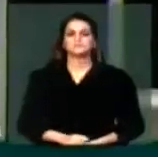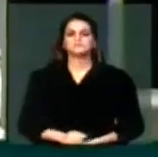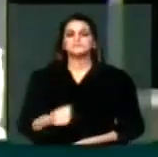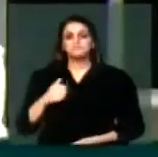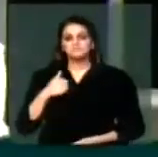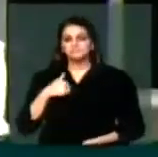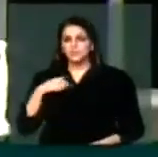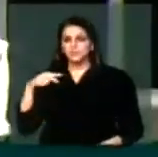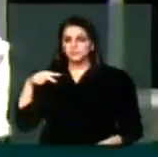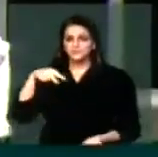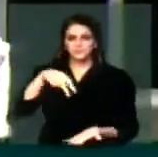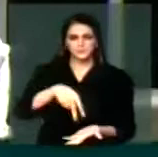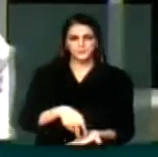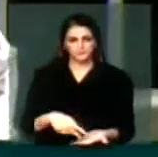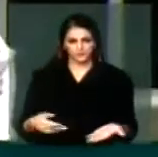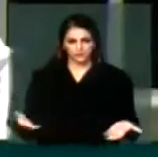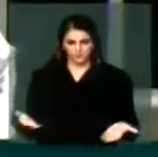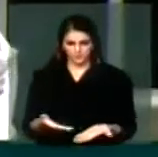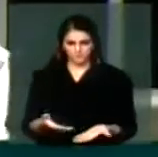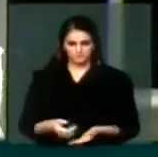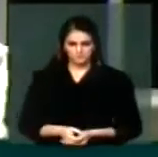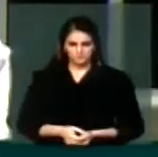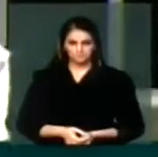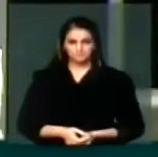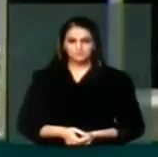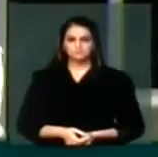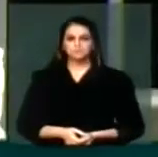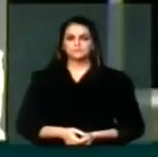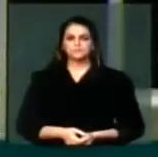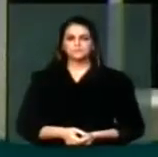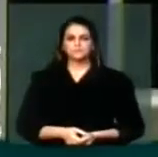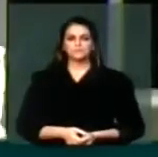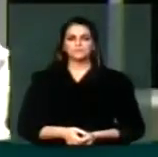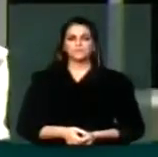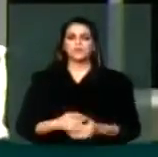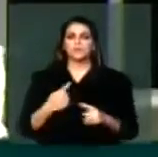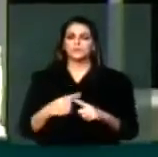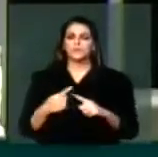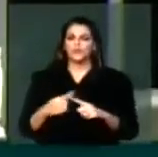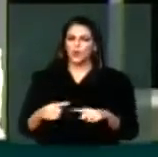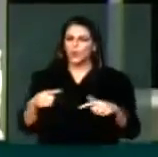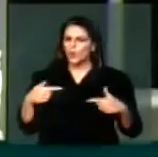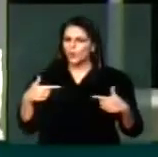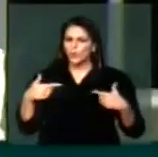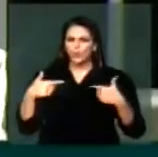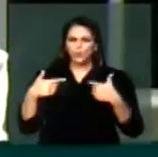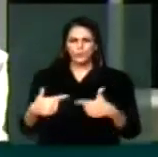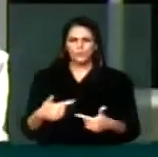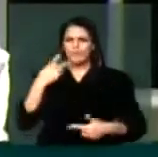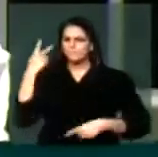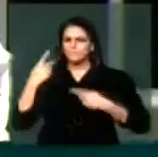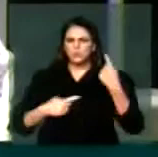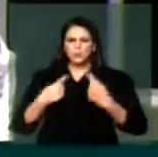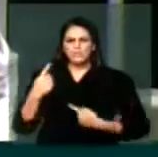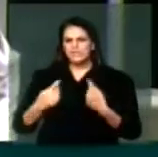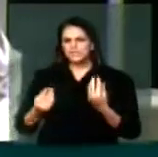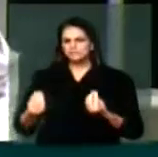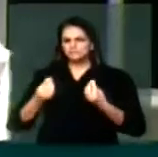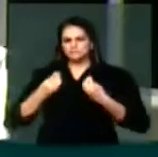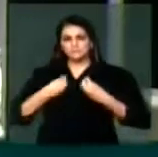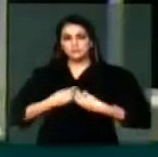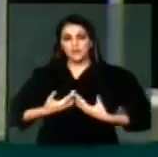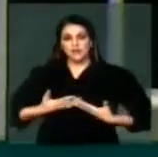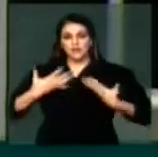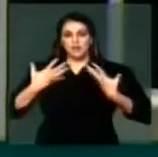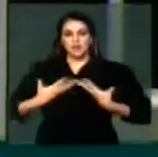exato momento, muito pelo estímulo que a luta política tem nos dado, e também por